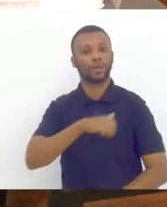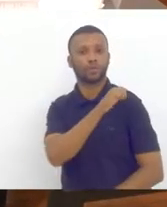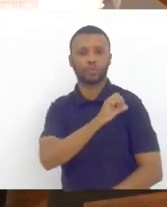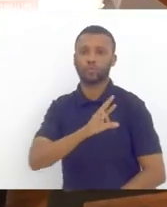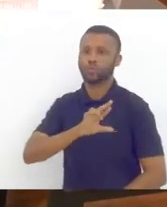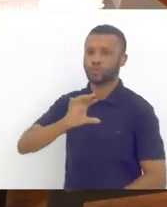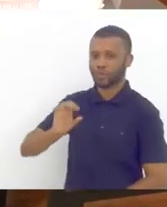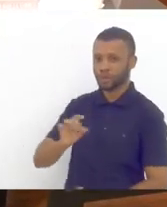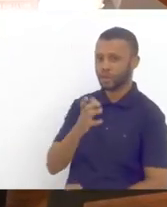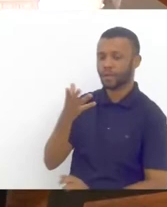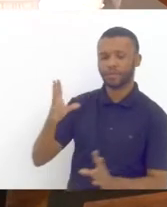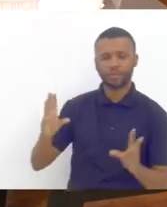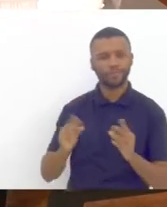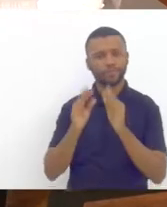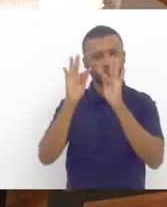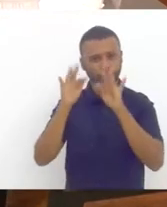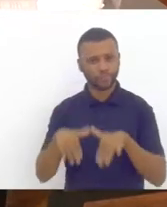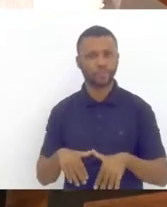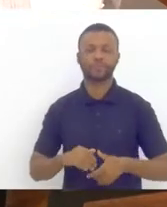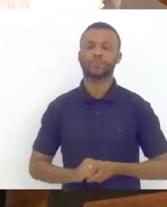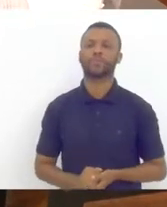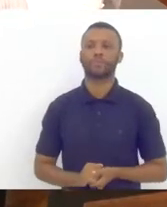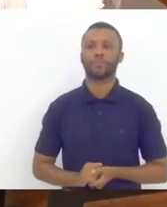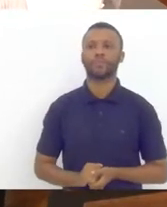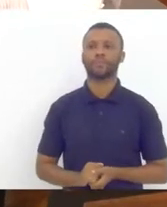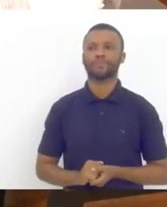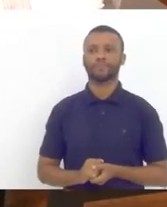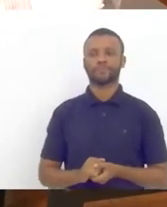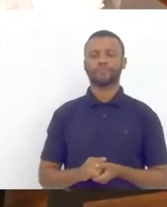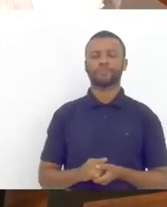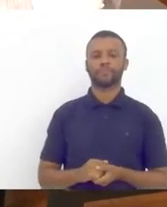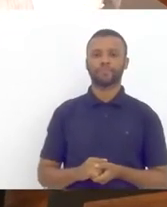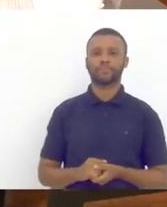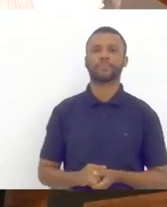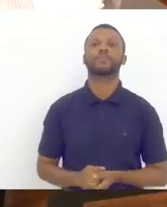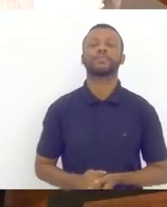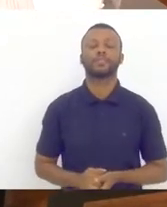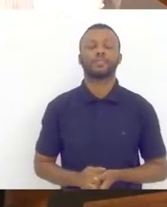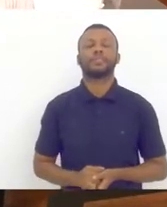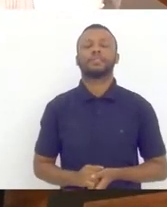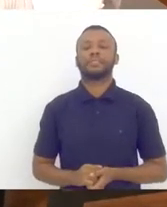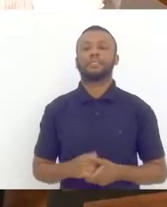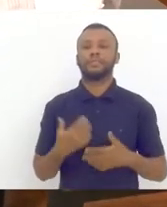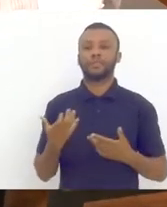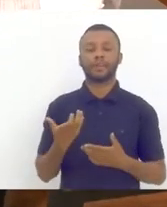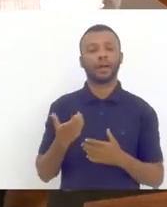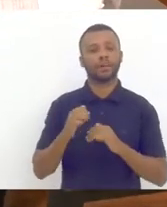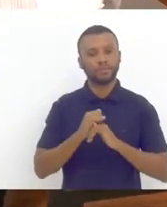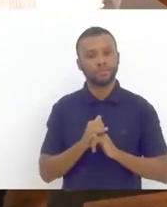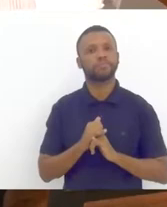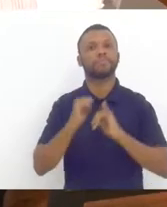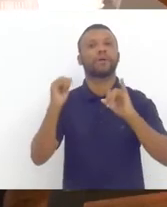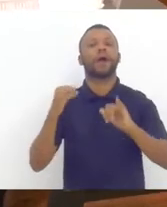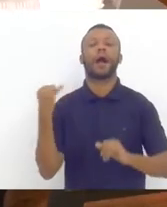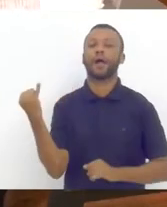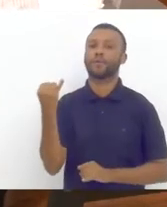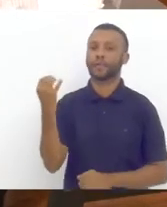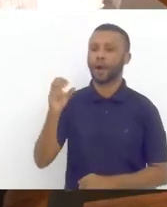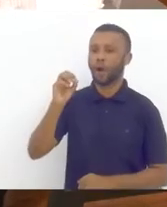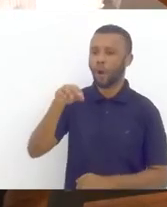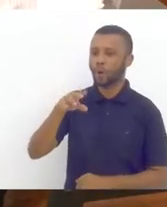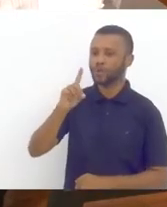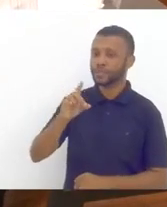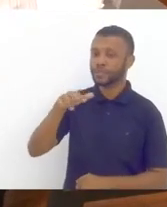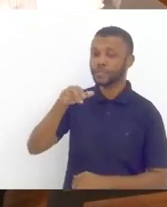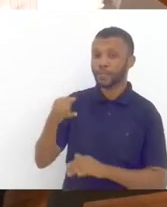aqui, concluindo, deputado Valdec, Luiz Paulo e Serafini, ressaltar a importância da Undime como